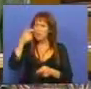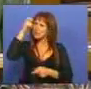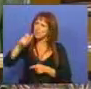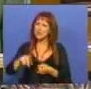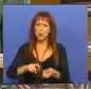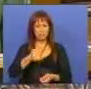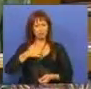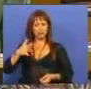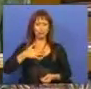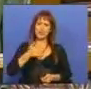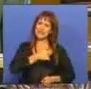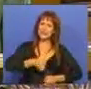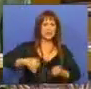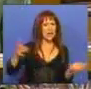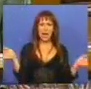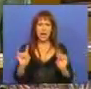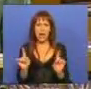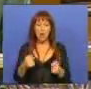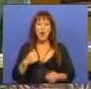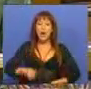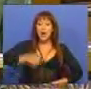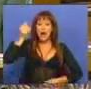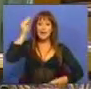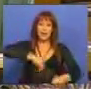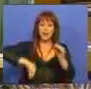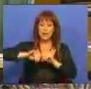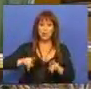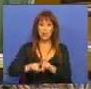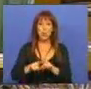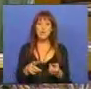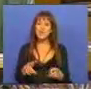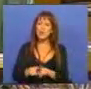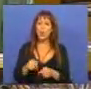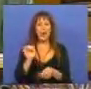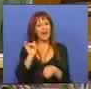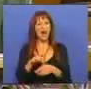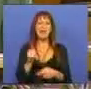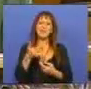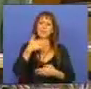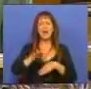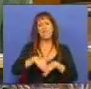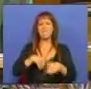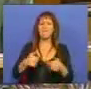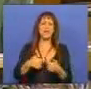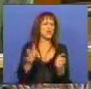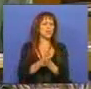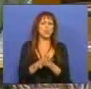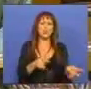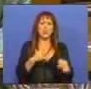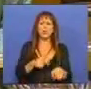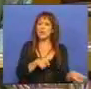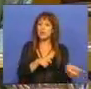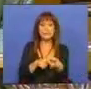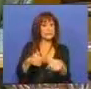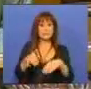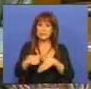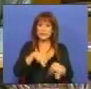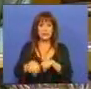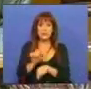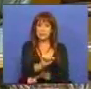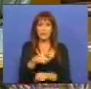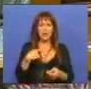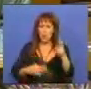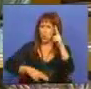autarcas em donos das cidades. Ganhar umas eleições não é uma carta branca para privar os cidadãos dos lugares que fazem